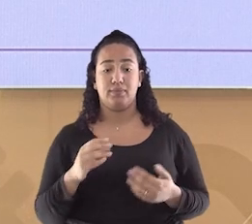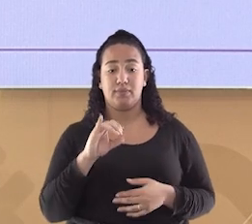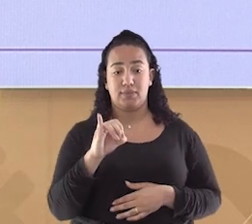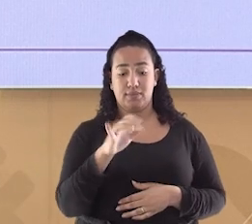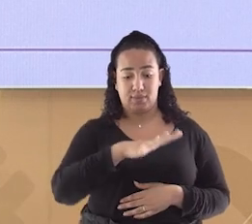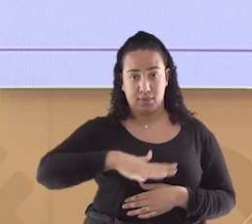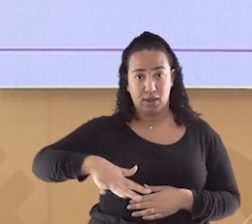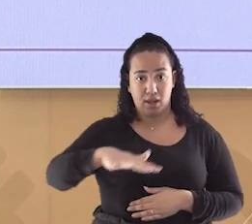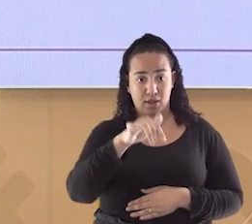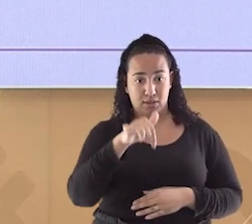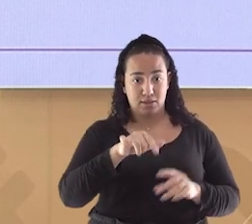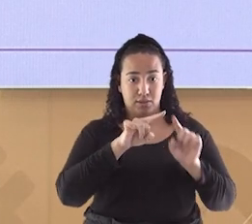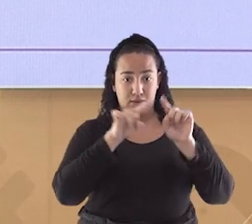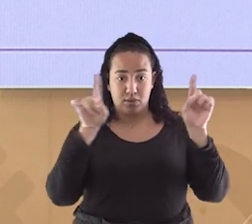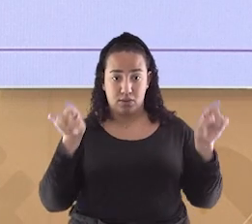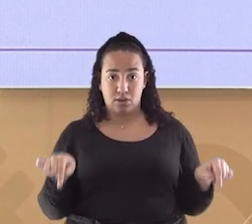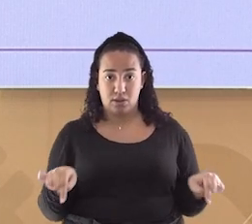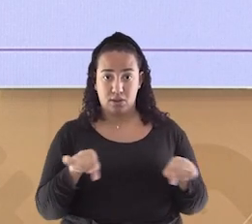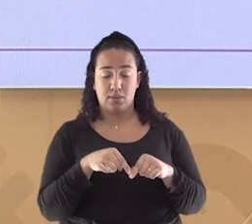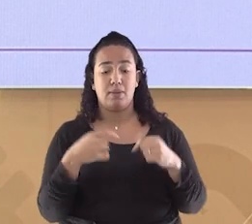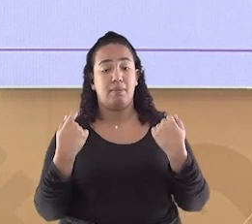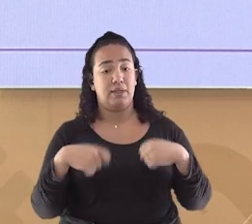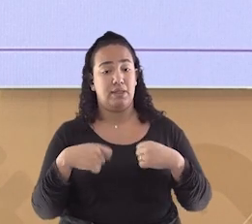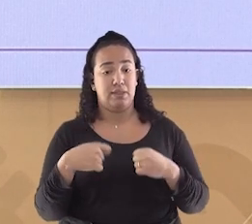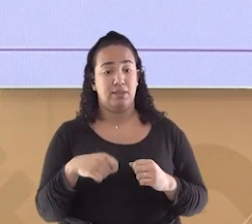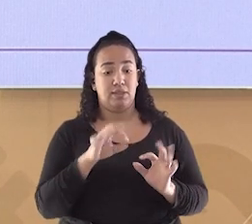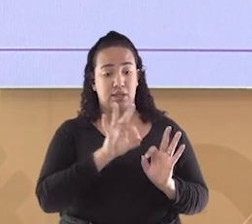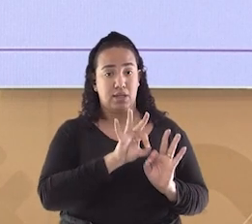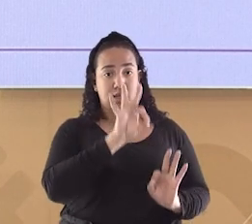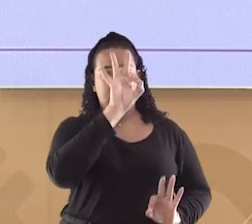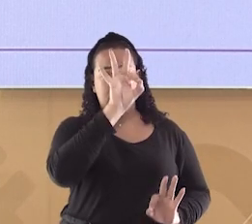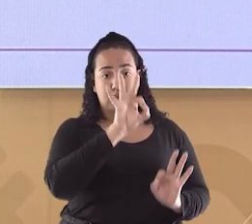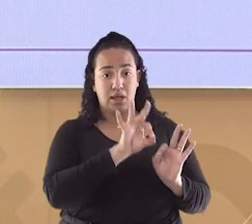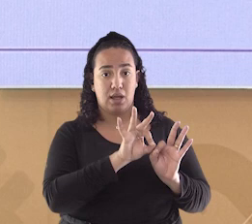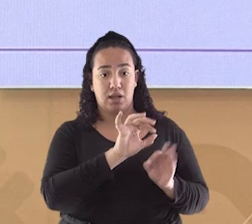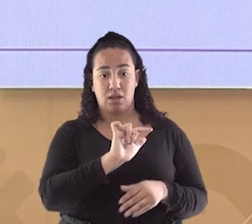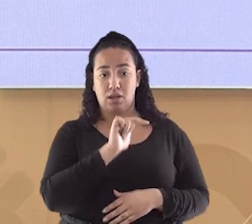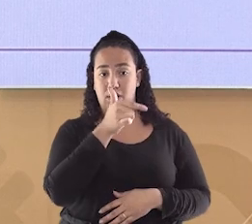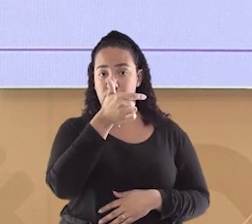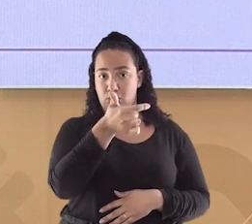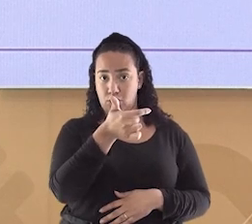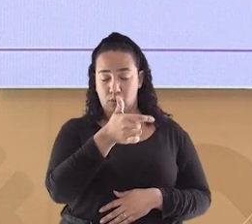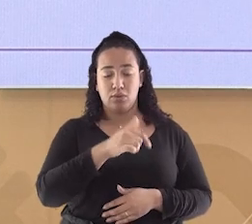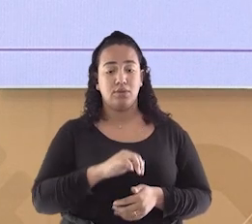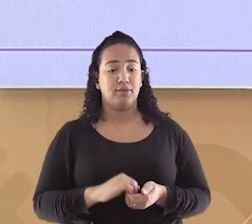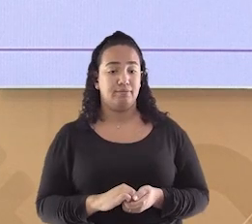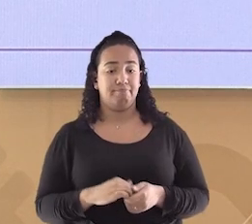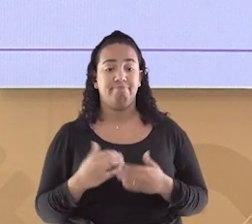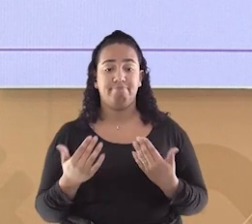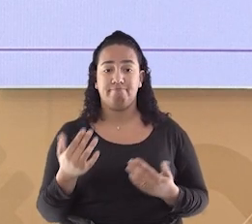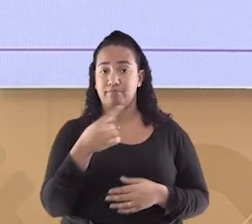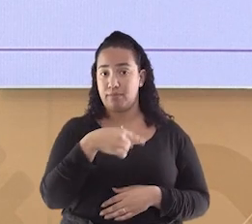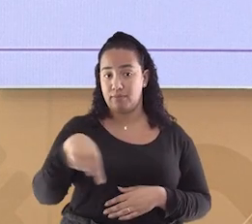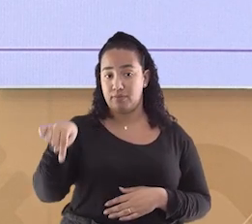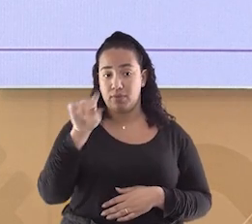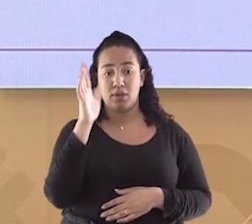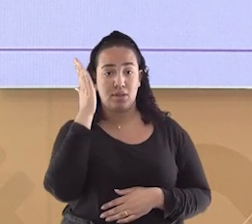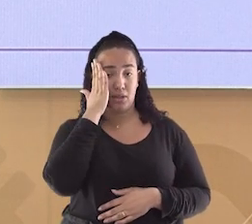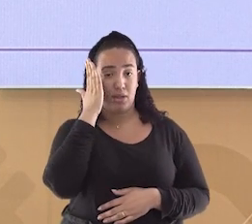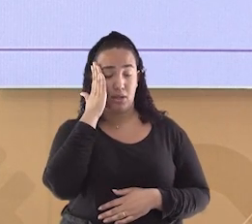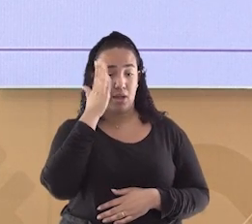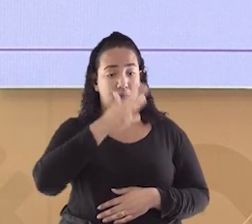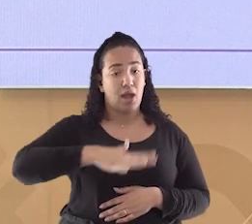quadrado temos que elevar a medida do lado a 2 e, sabendo que a área do quadrado